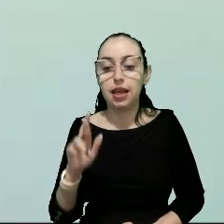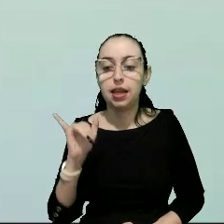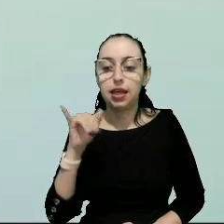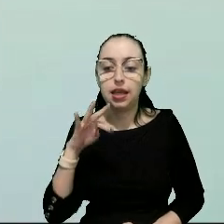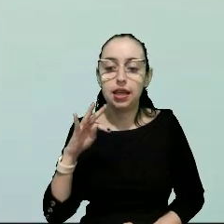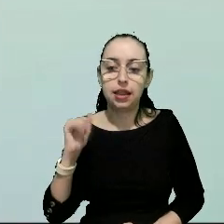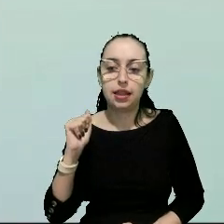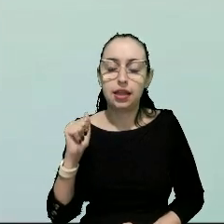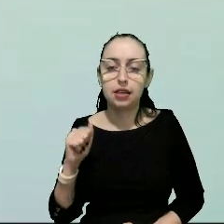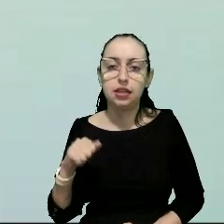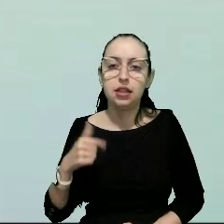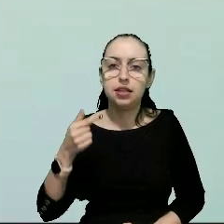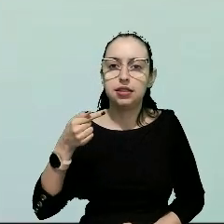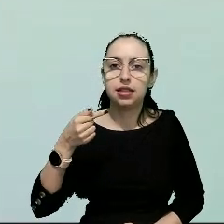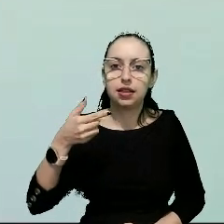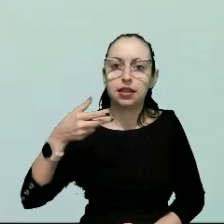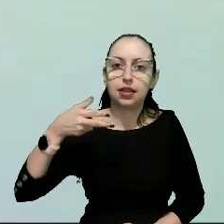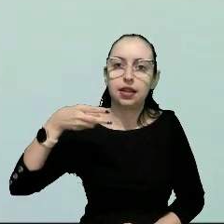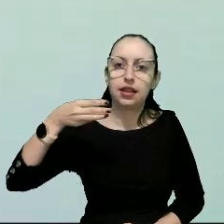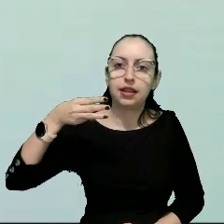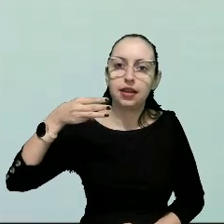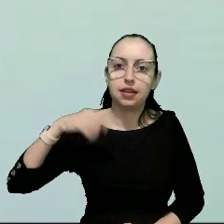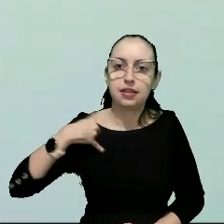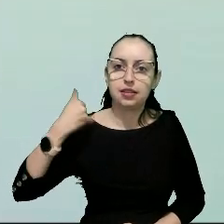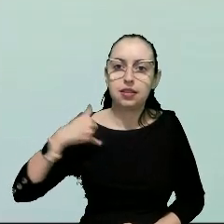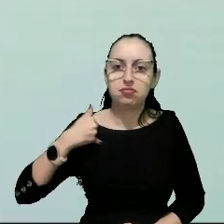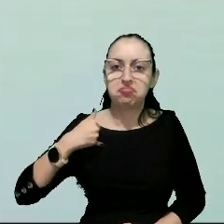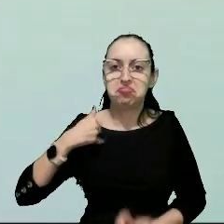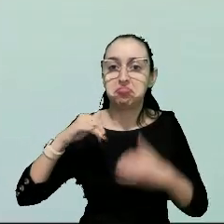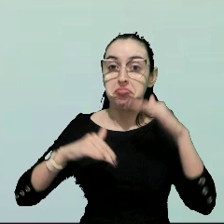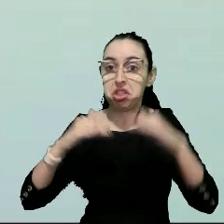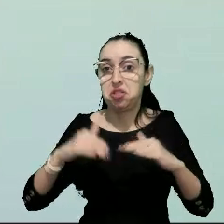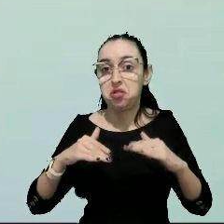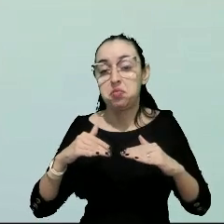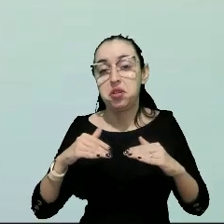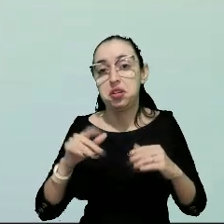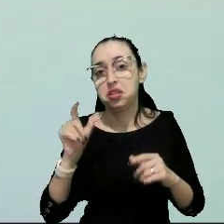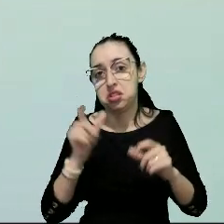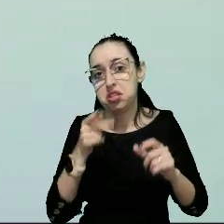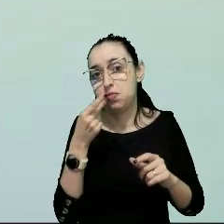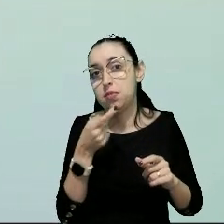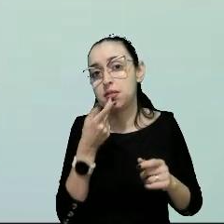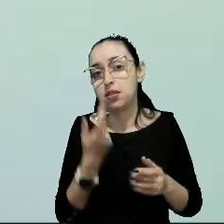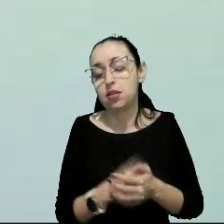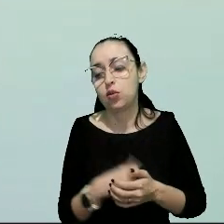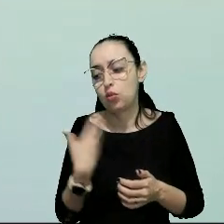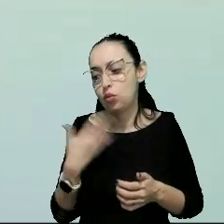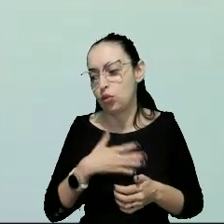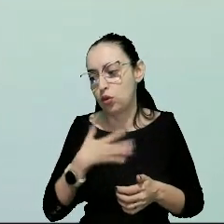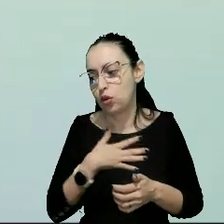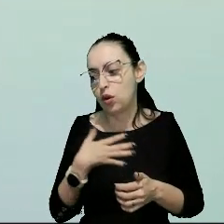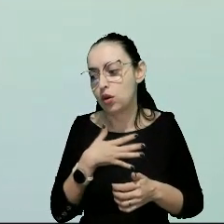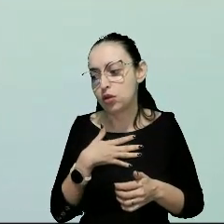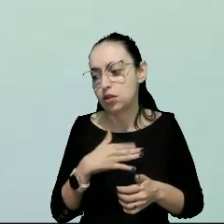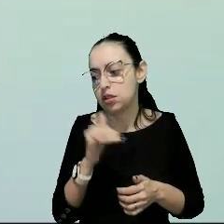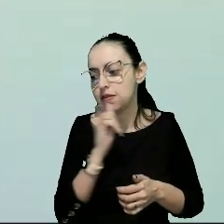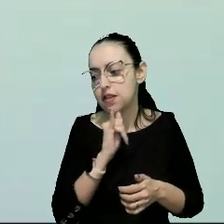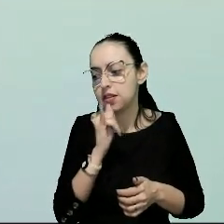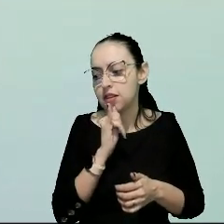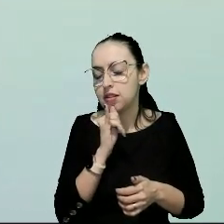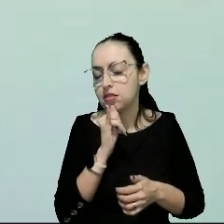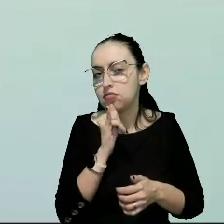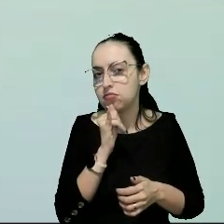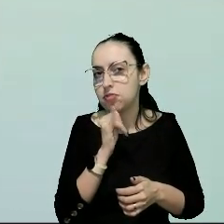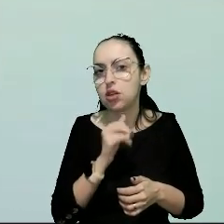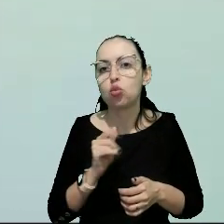A Rita Lee, aos 73 anos, falou mais ou menos a mesma coisa. Eu gosto de dar o exemplo